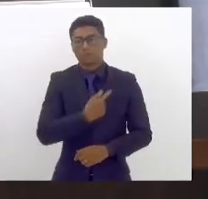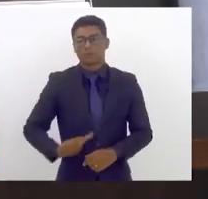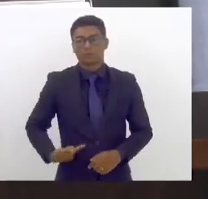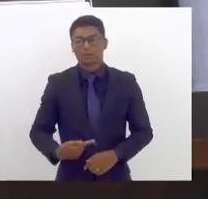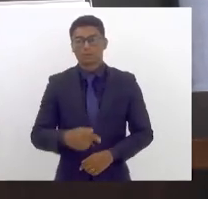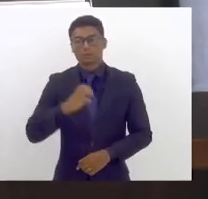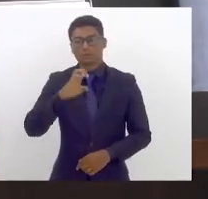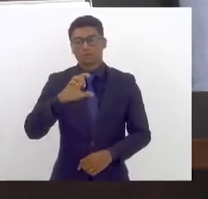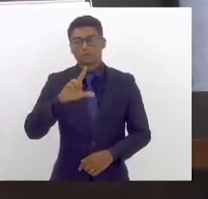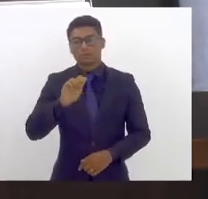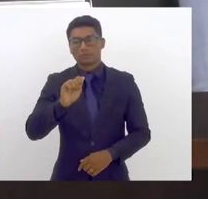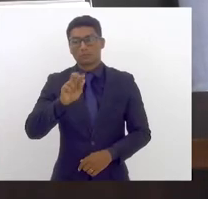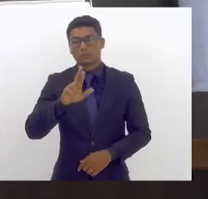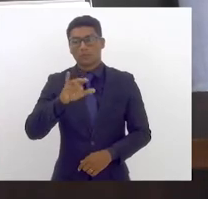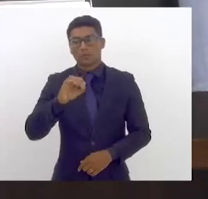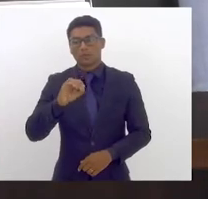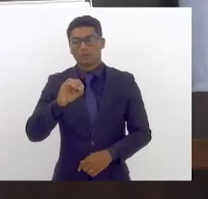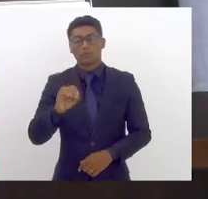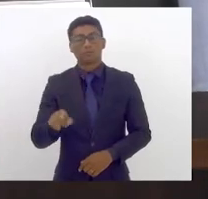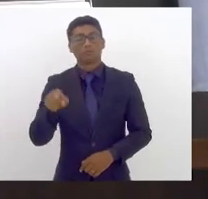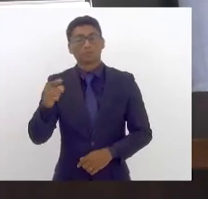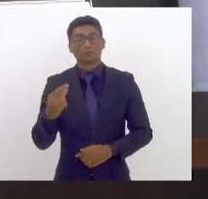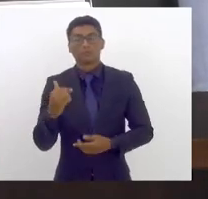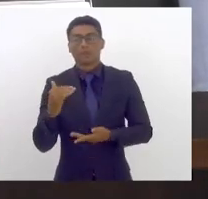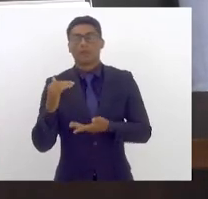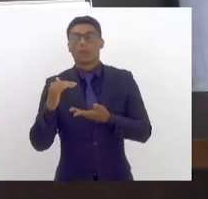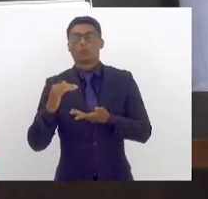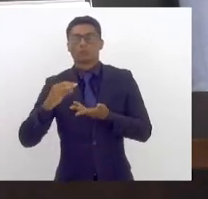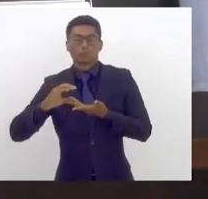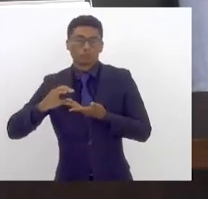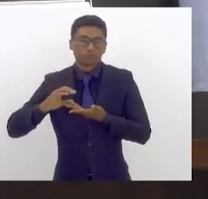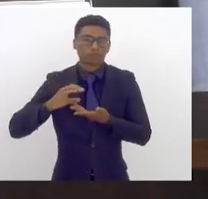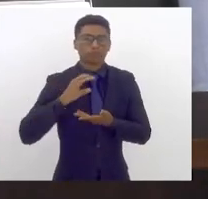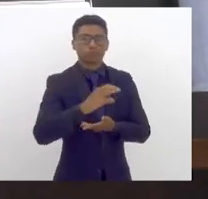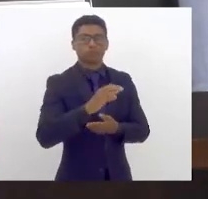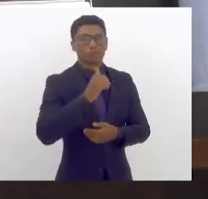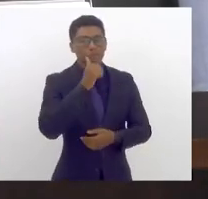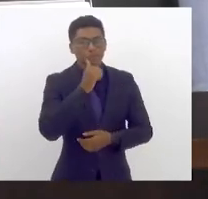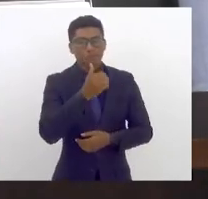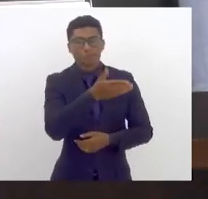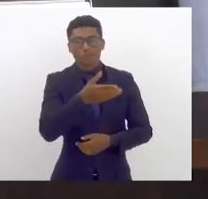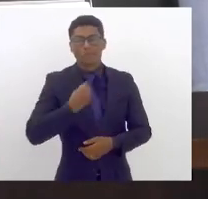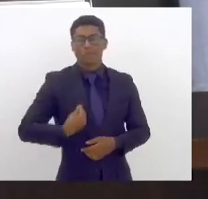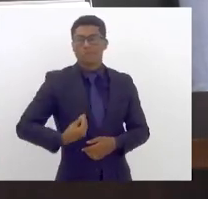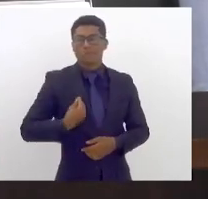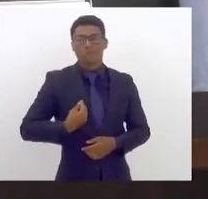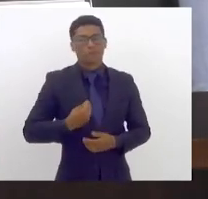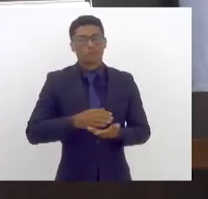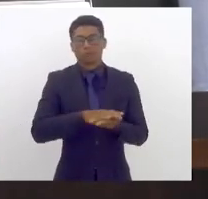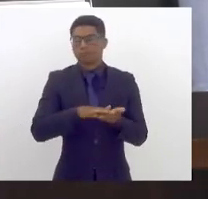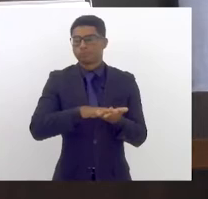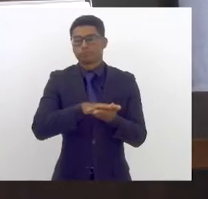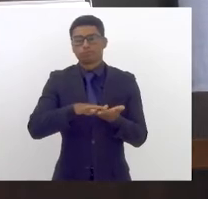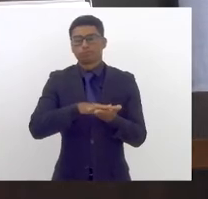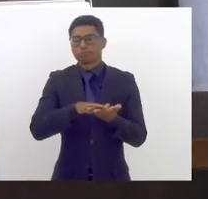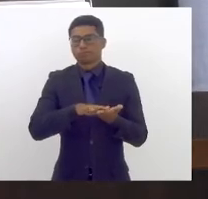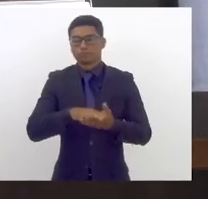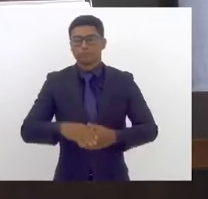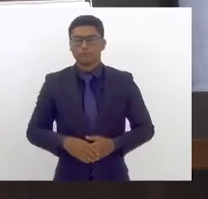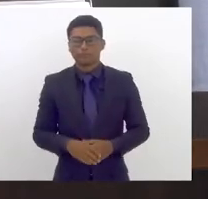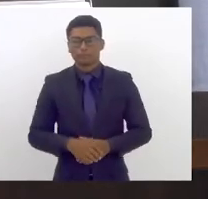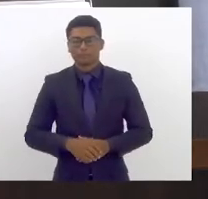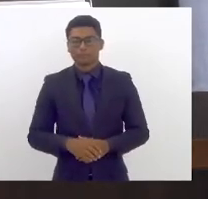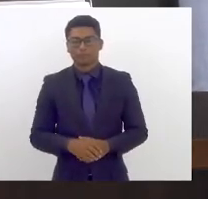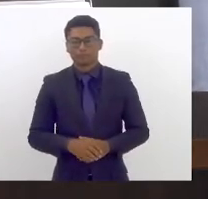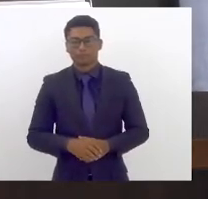não está empenhando recursos para a vida das nossas mulheres no estado do Rio de Janeiro e isso